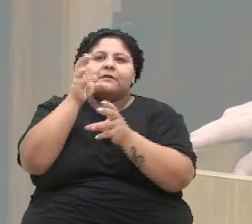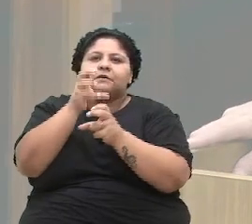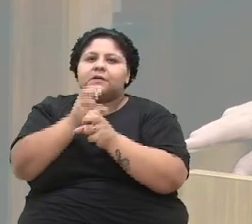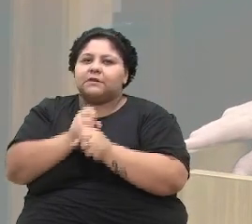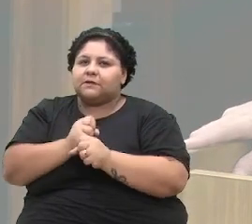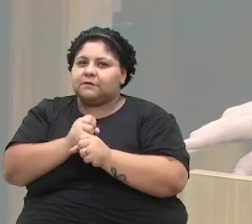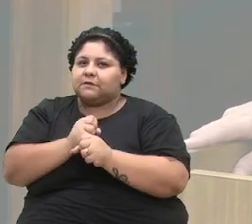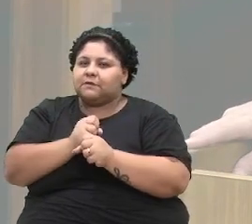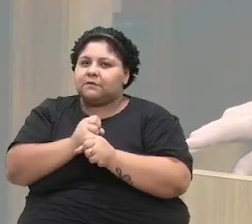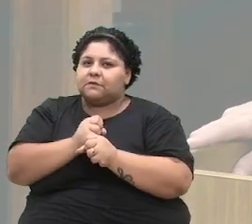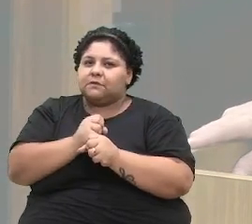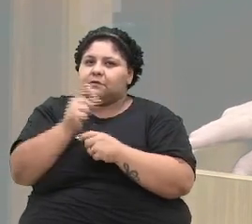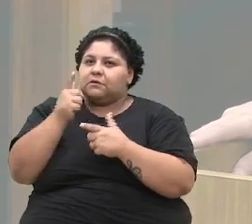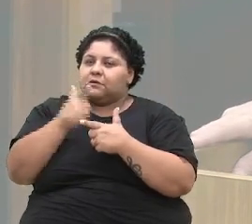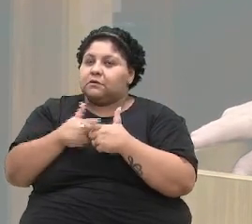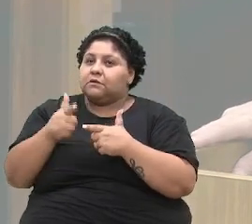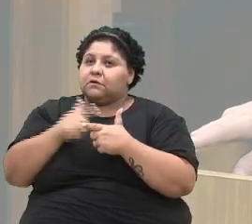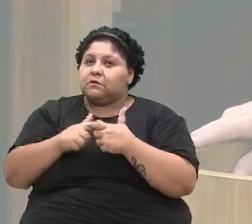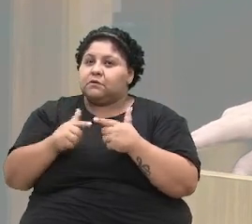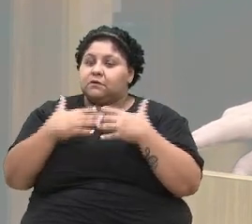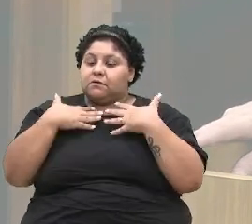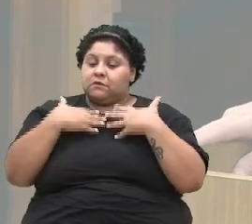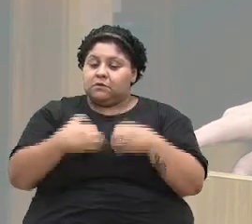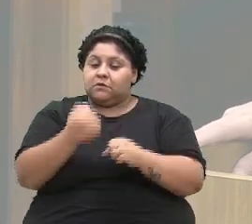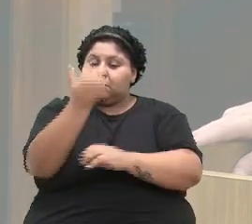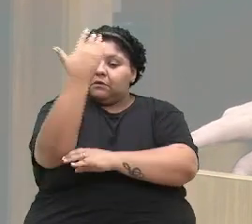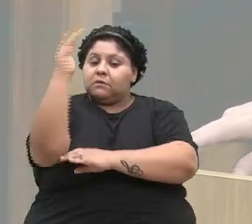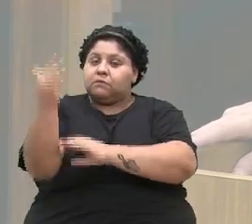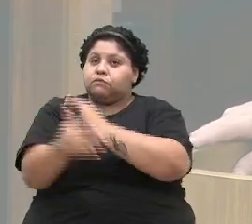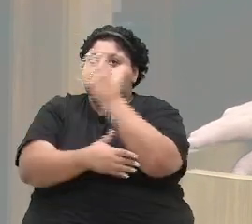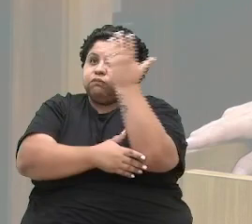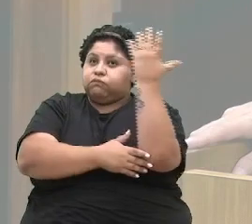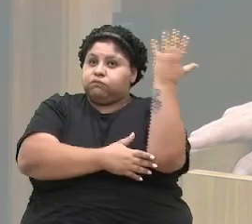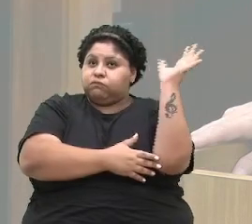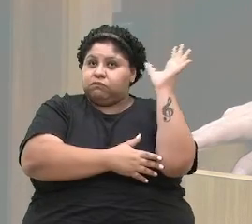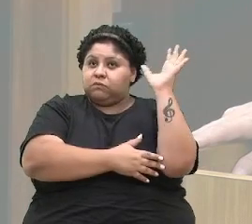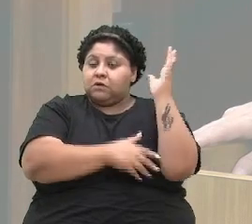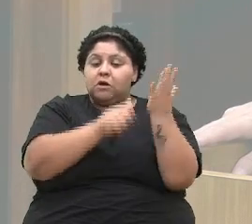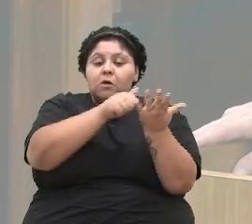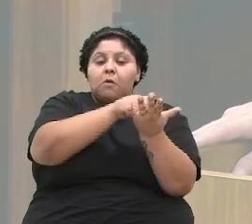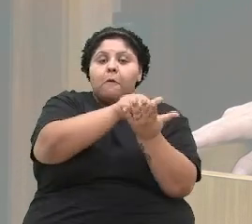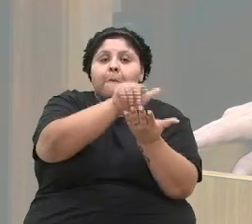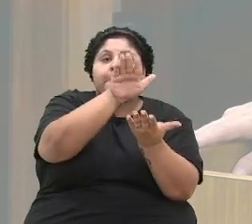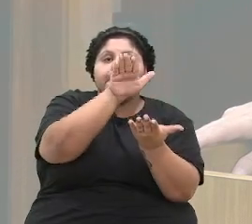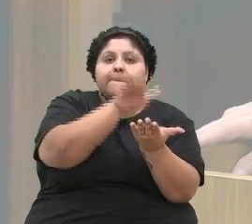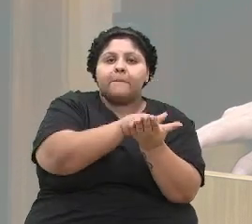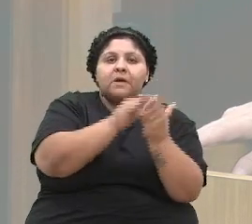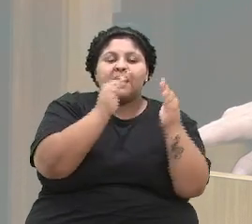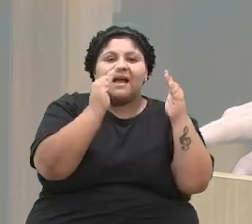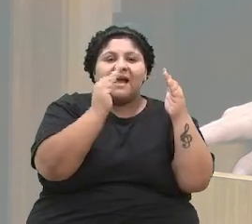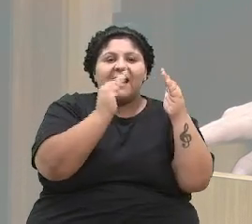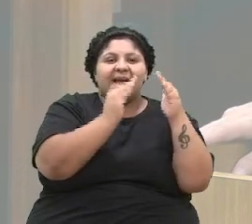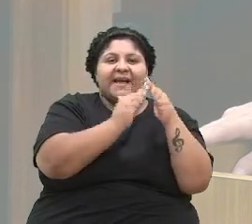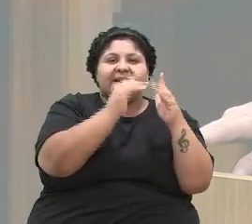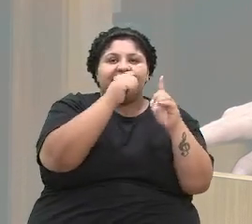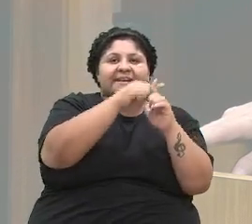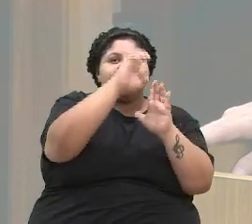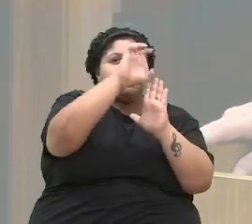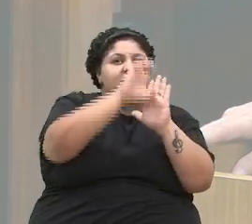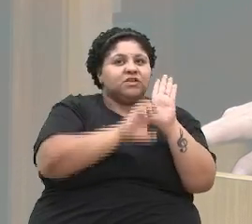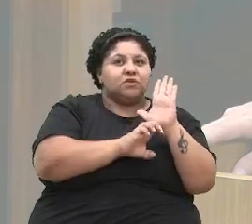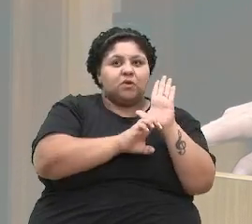Meio Ambiente que tinha dado, dizendo que ia ser multada a Igreja Católica e qualquer